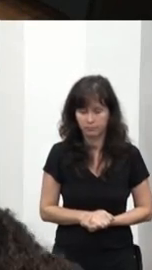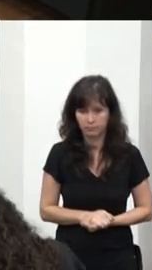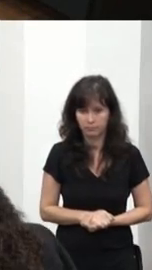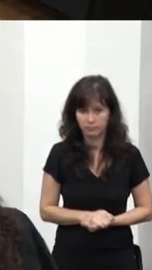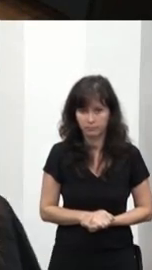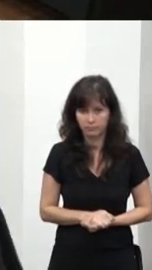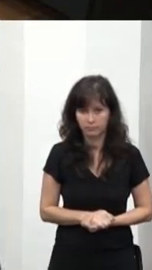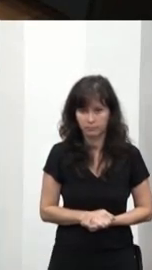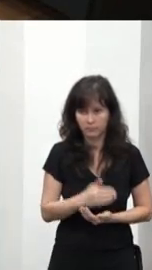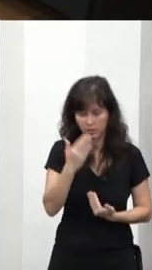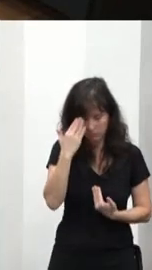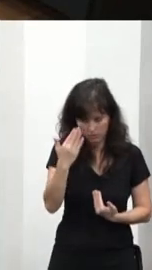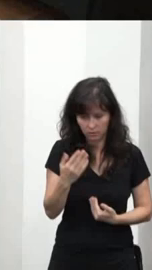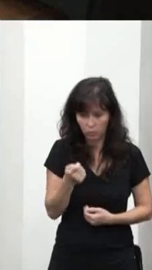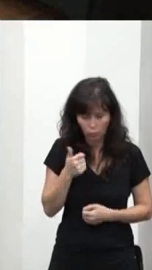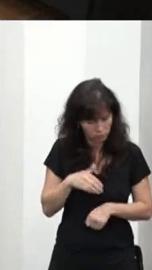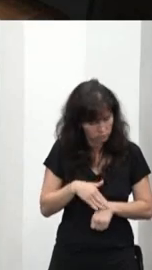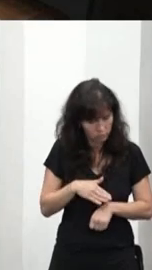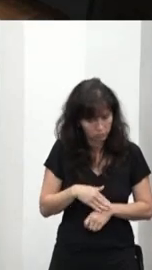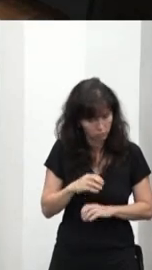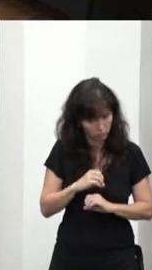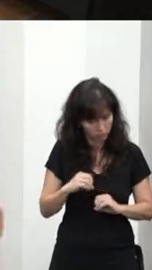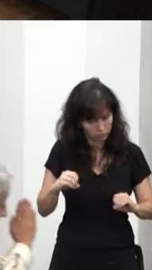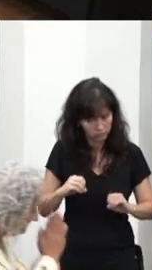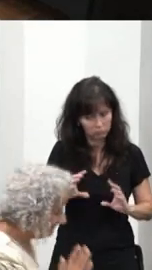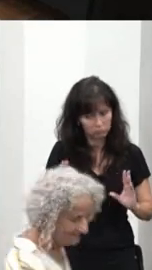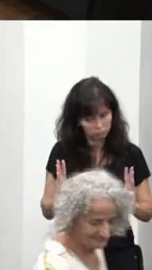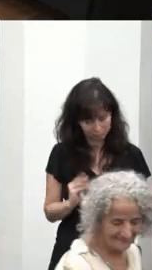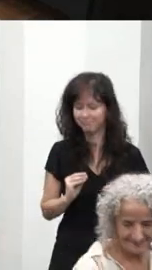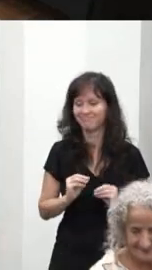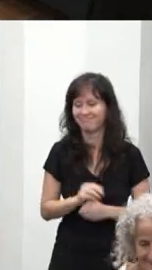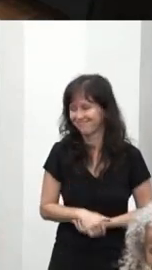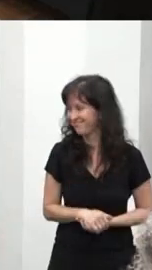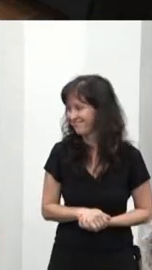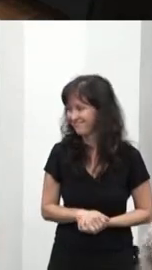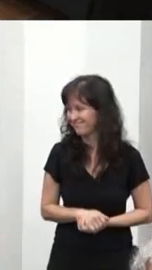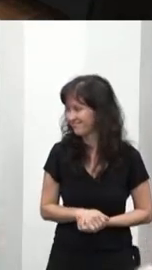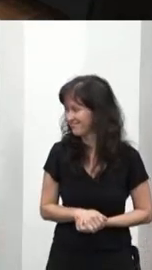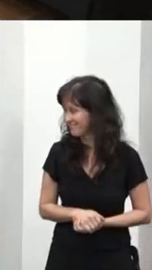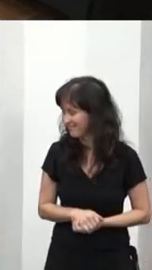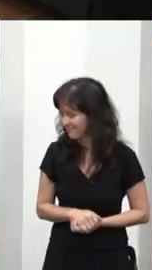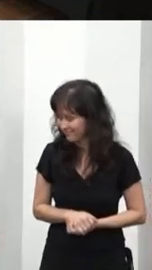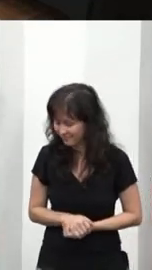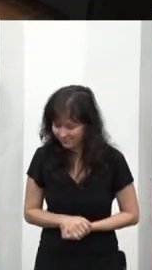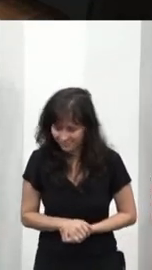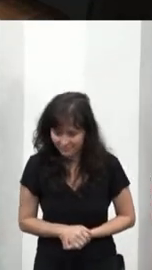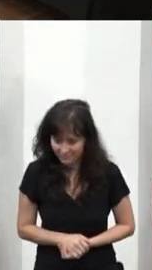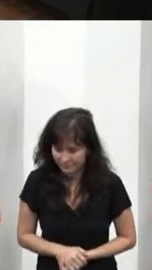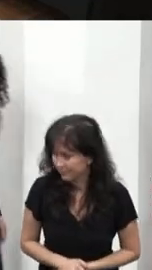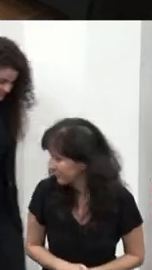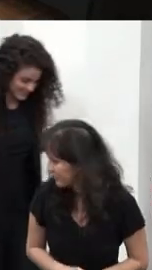foi quase um tempo aqui mas tá ótimo Poxa agora eu vou passar para Cíntia